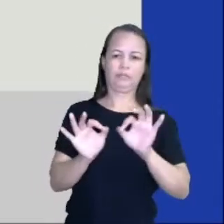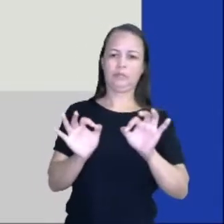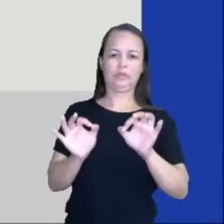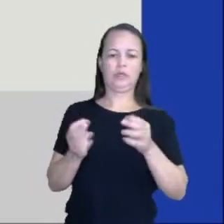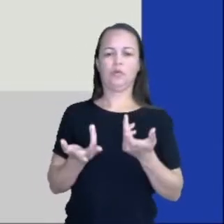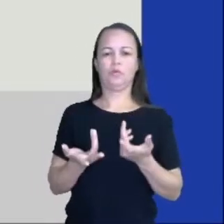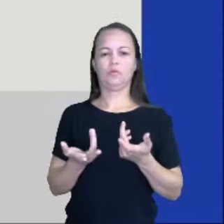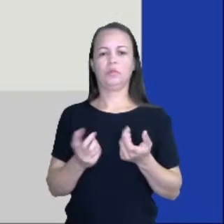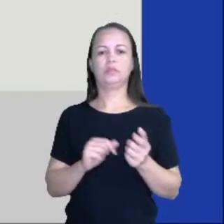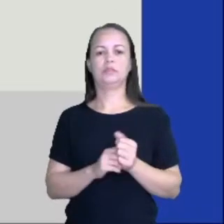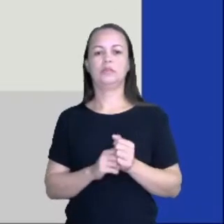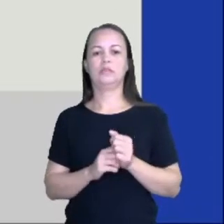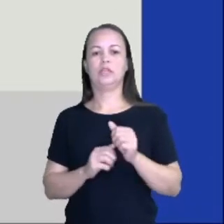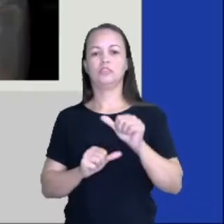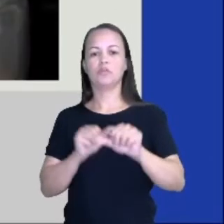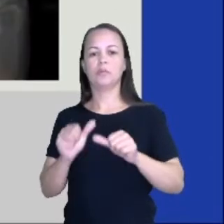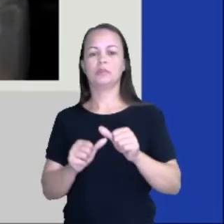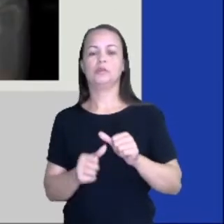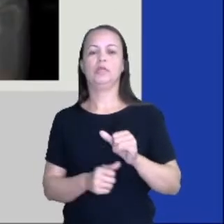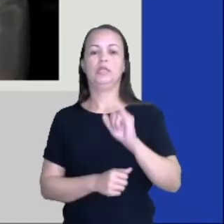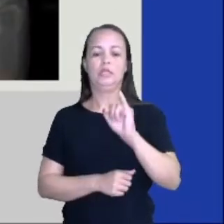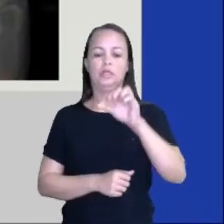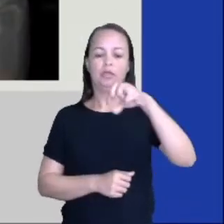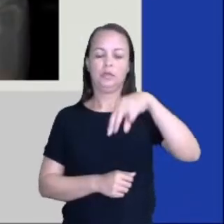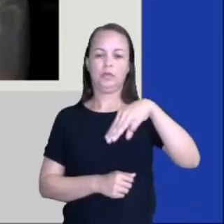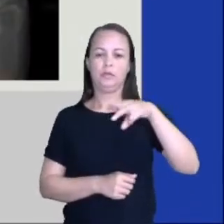é imutável.